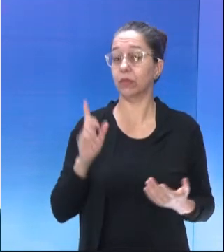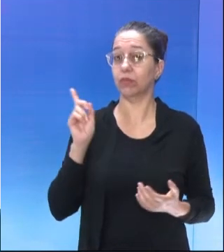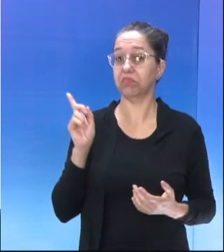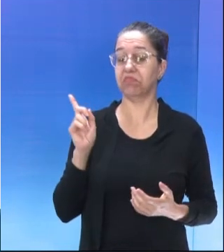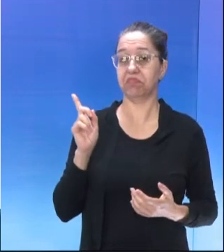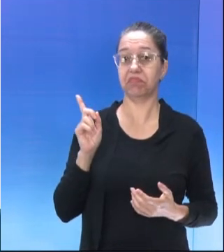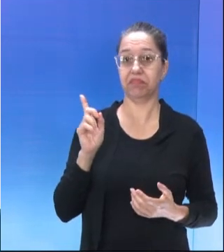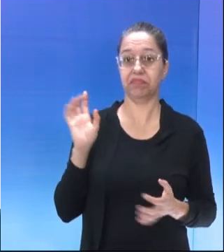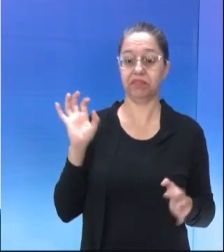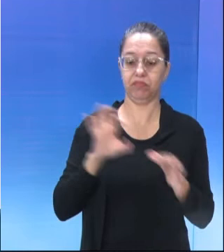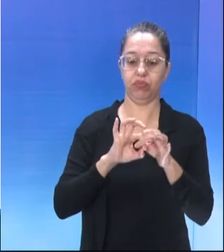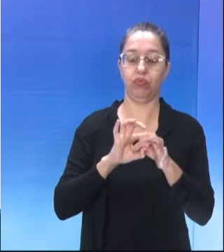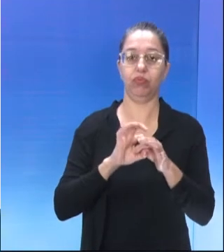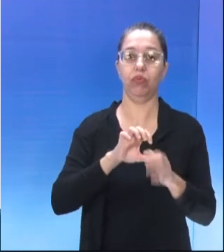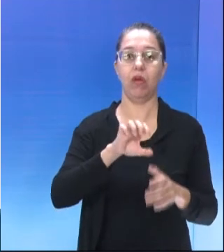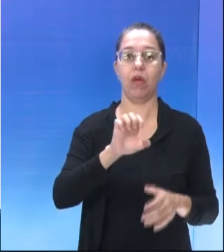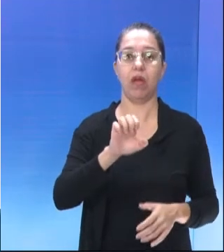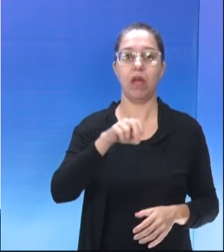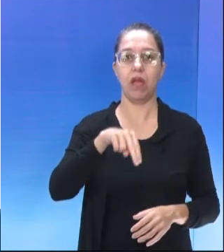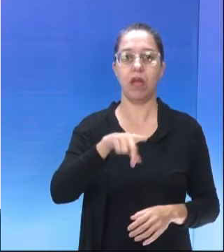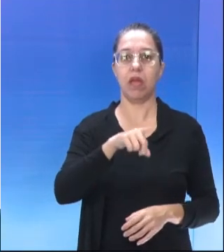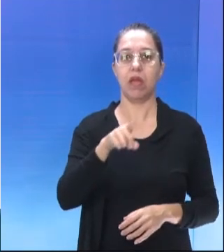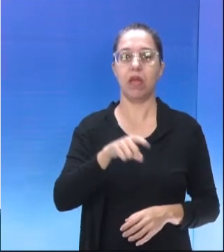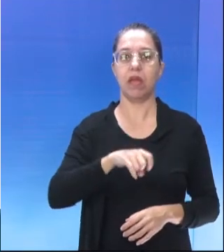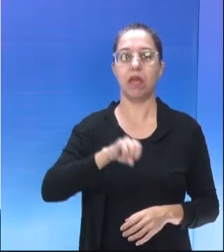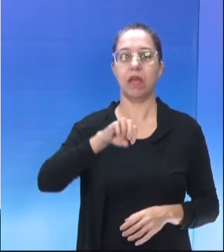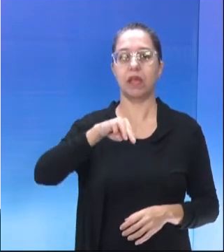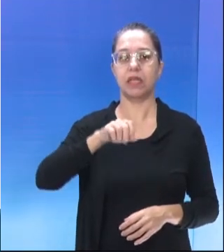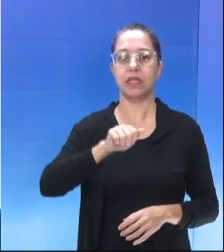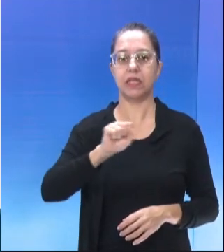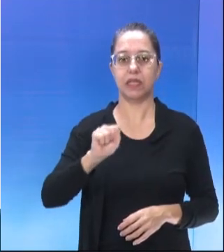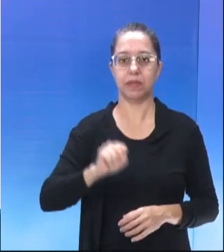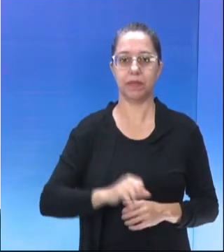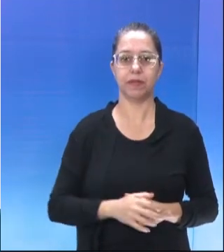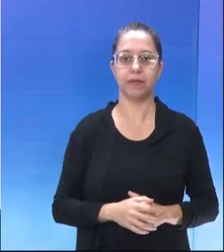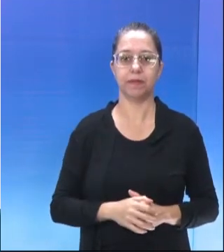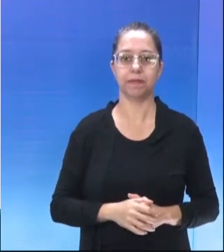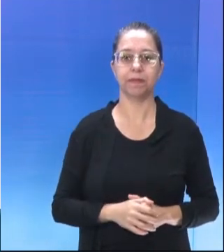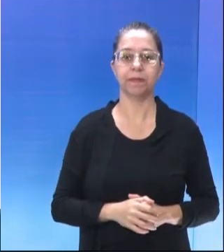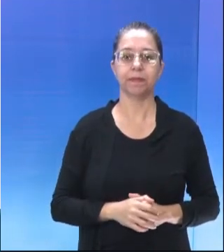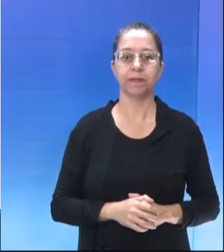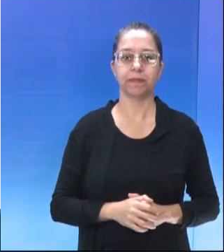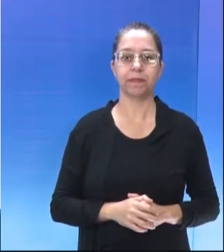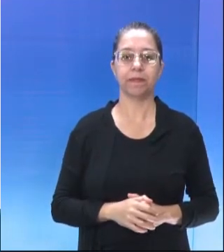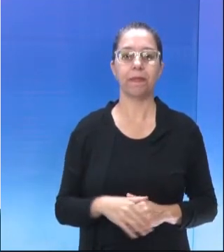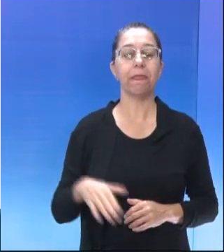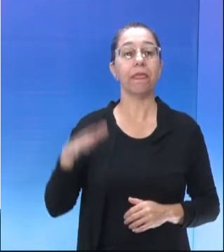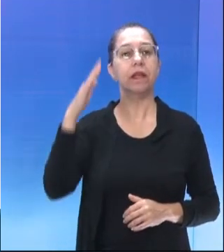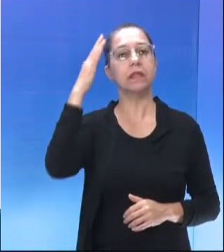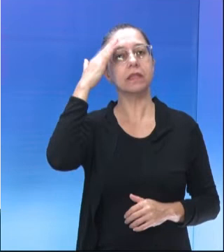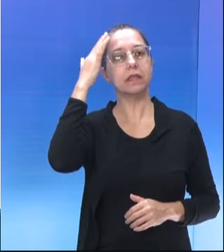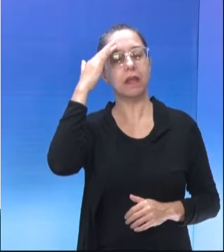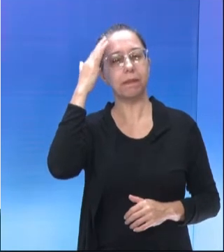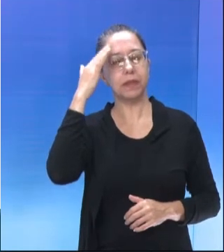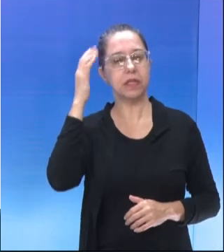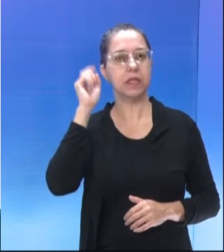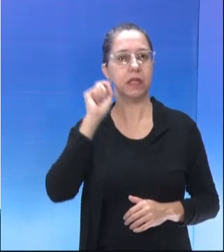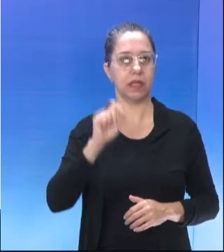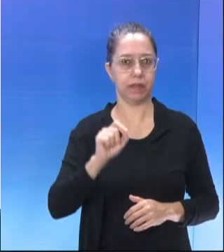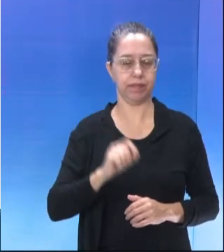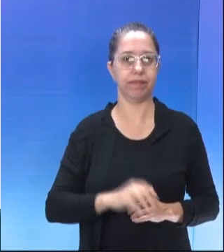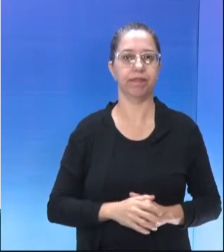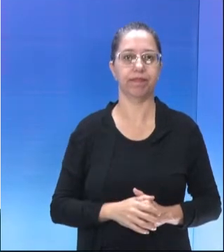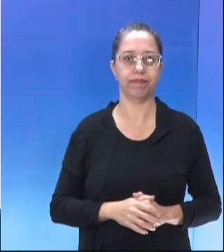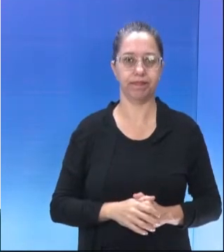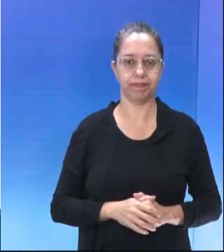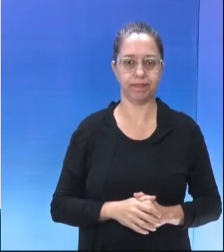envolve enzima, tá? Que envolve enzima. Então, vamos lá. Item 134. Sabendo-se que as enzimas, olha